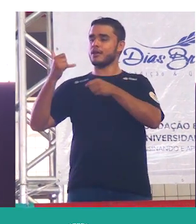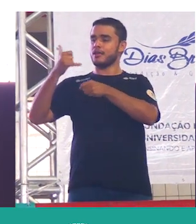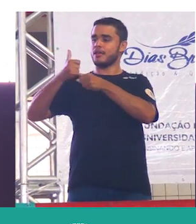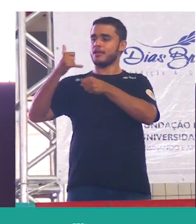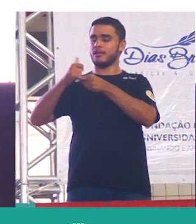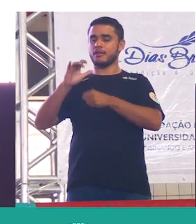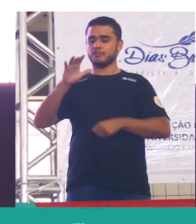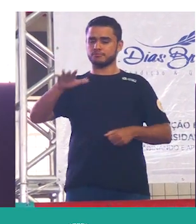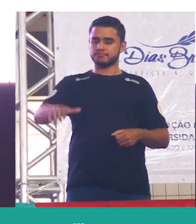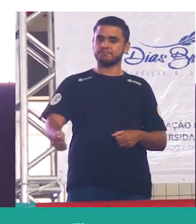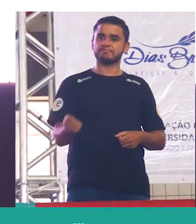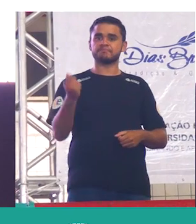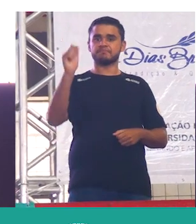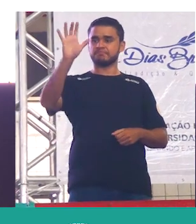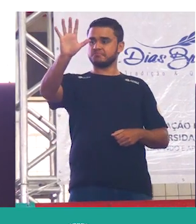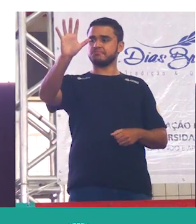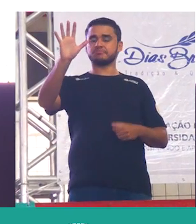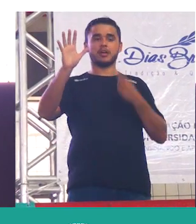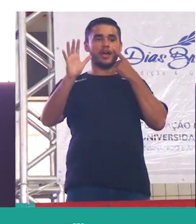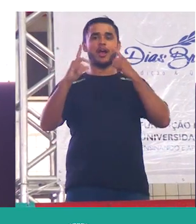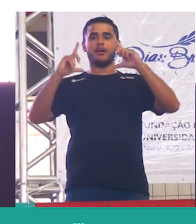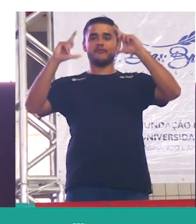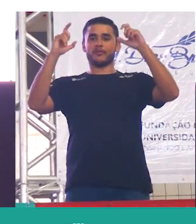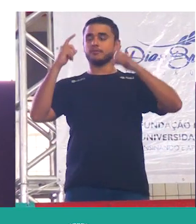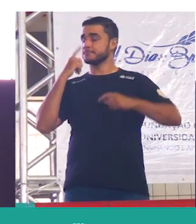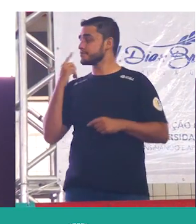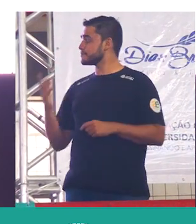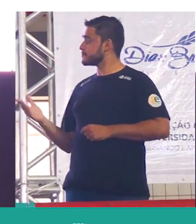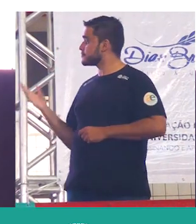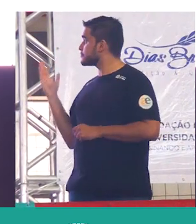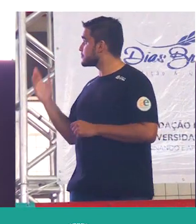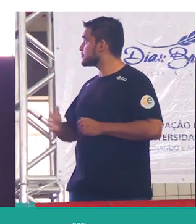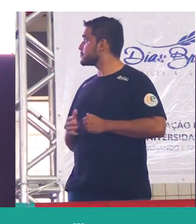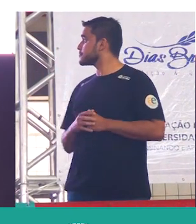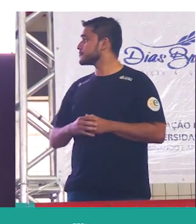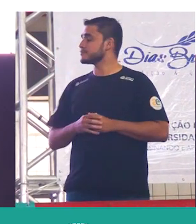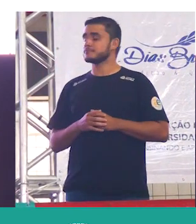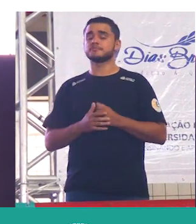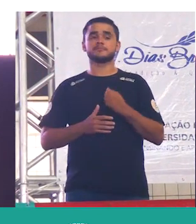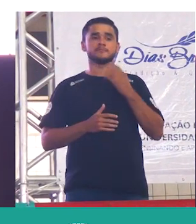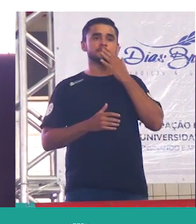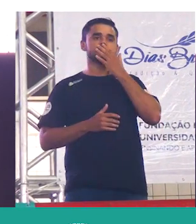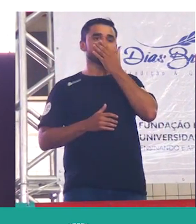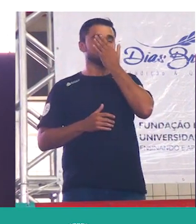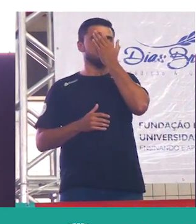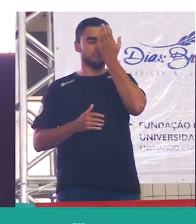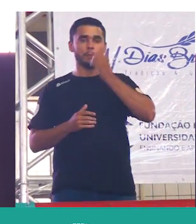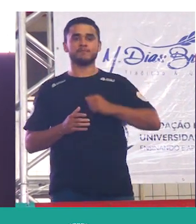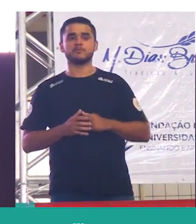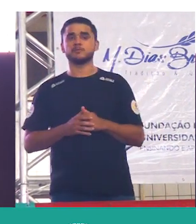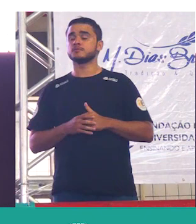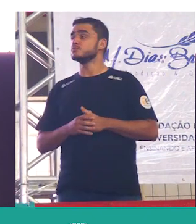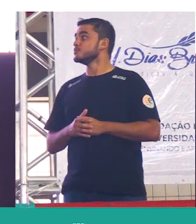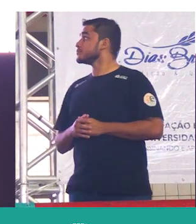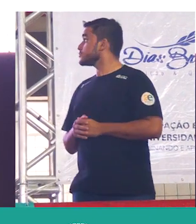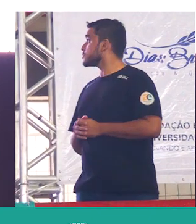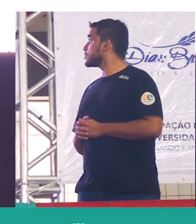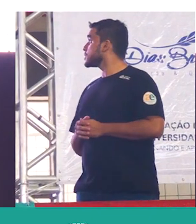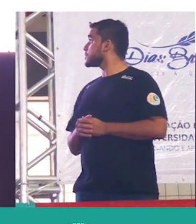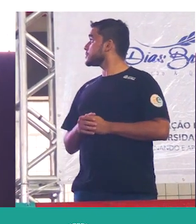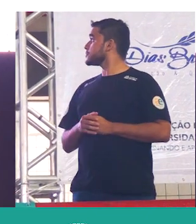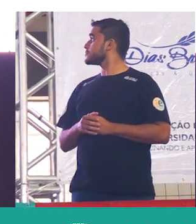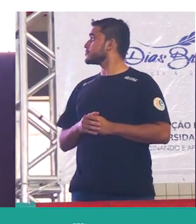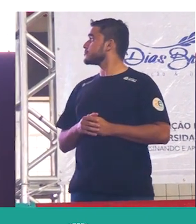que o petróleo seria nosso, seria do Estado, simbolicamente falando. E